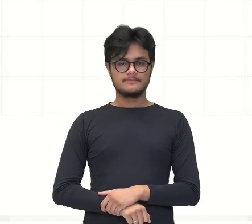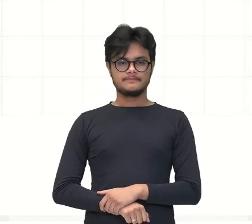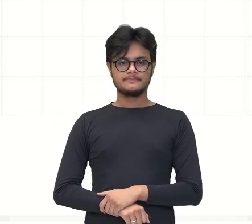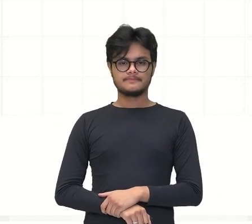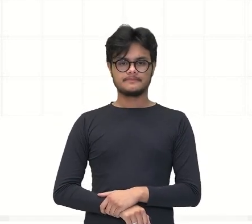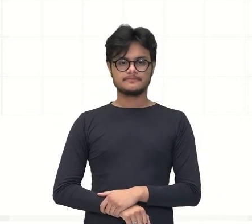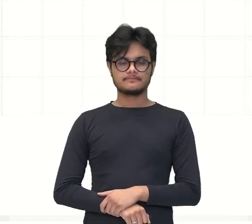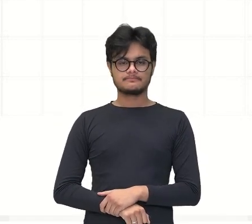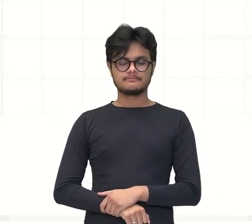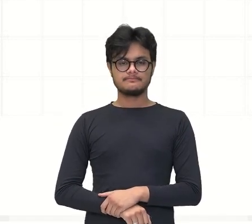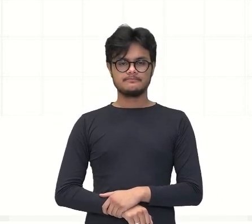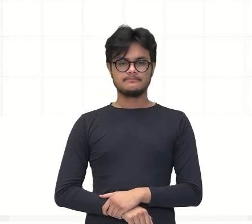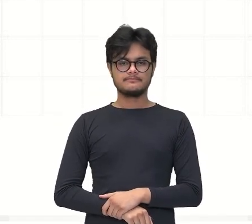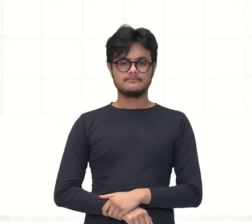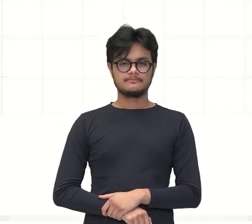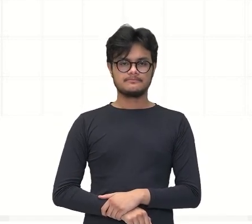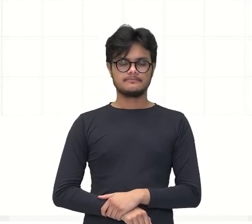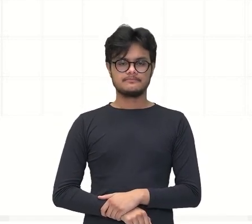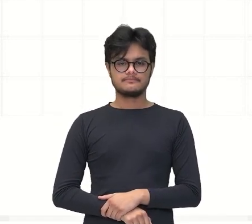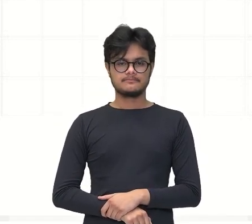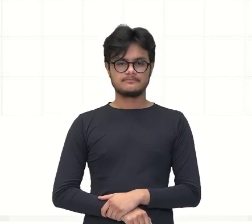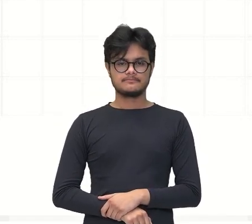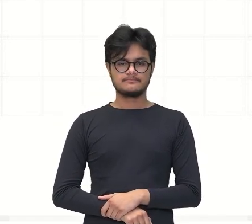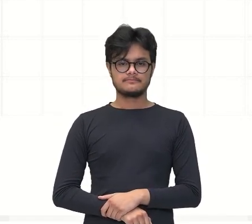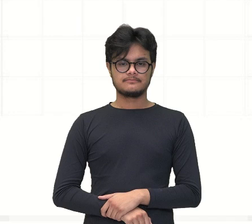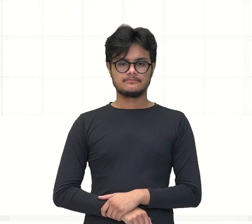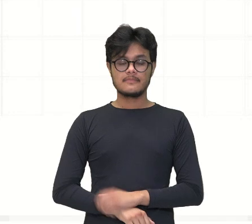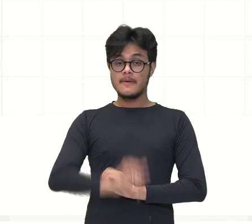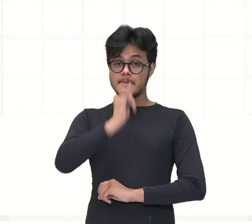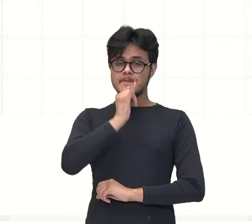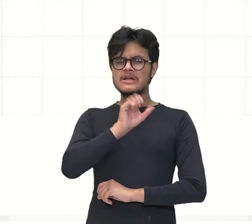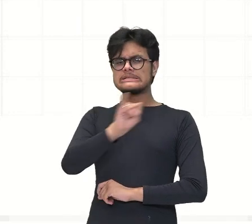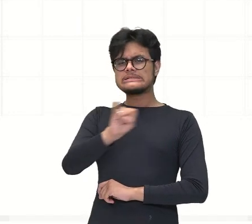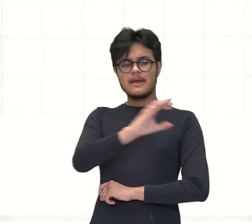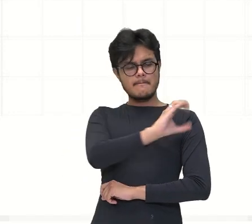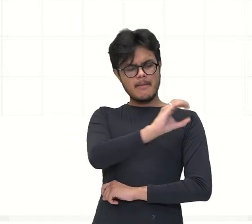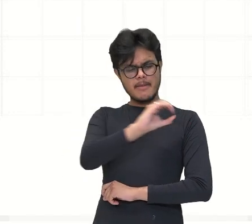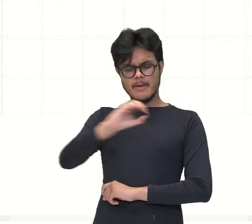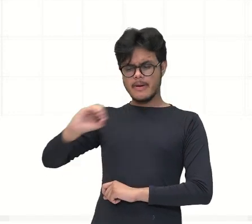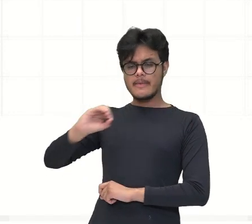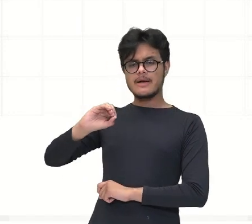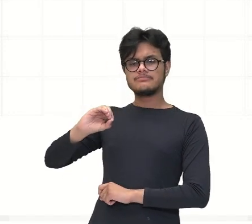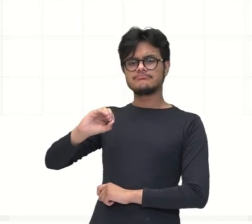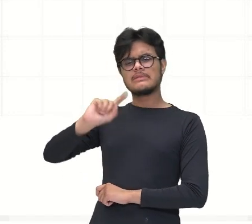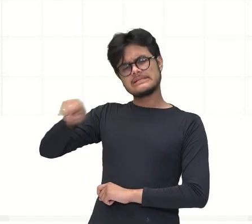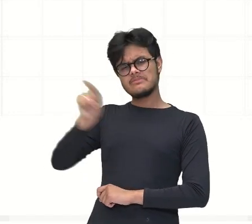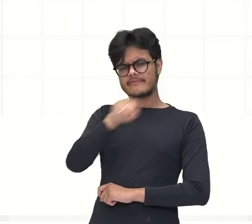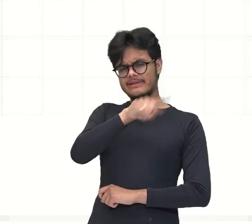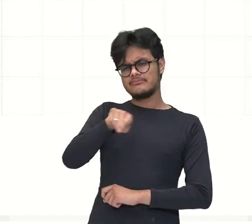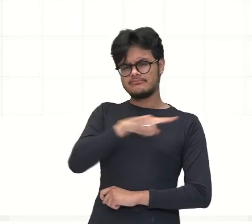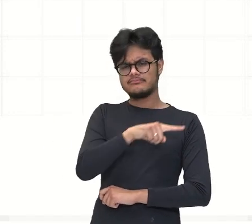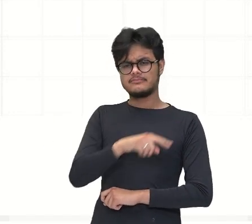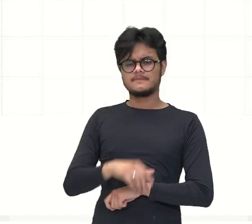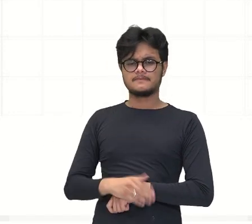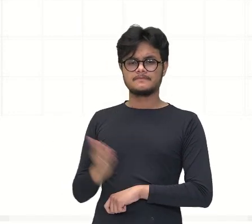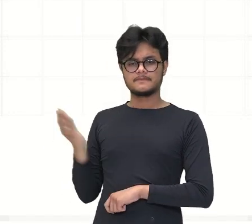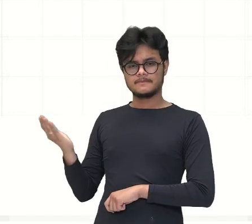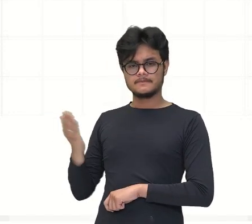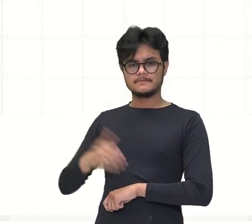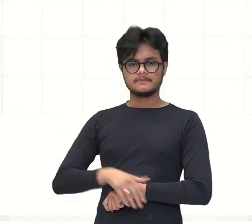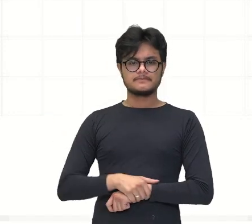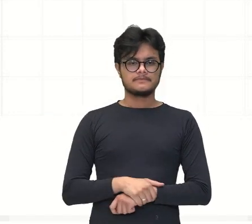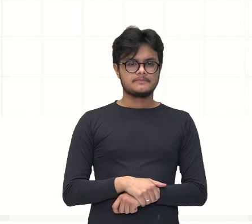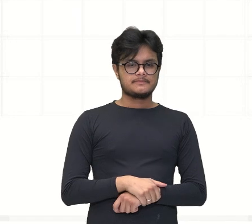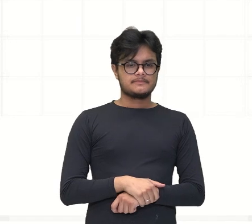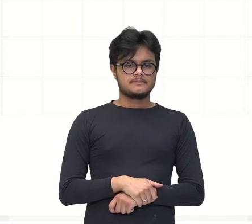ó, quando eu tenho vários zeros, eu posso simplificá-los. Então, 1 com 1, 2 com 2,